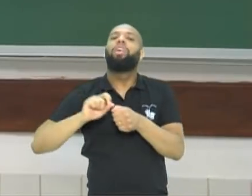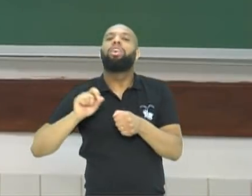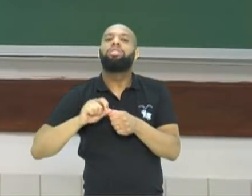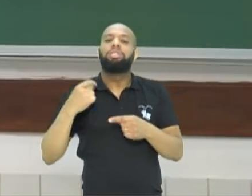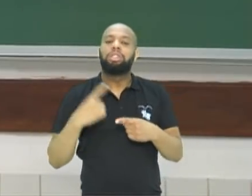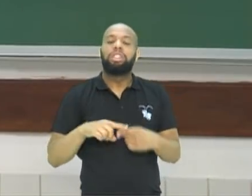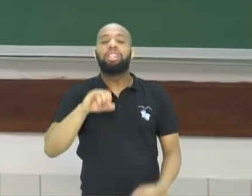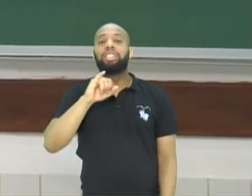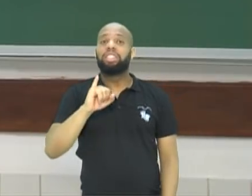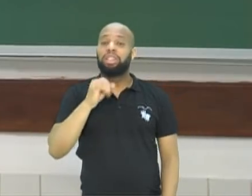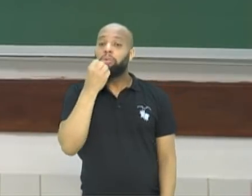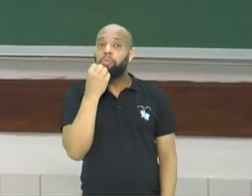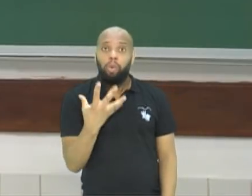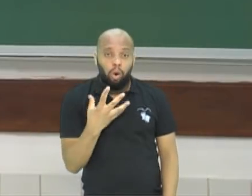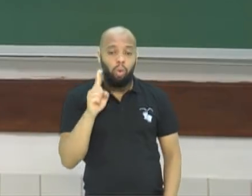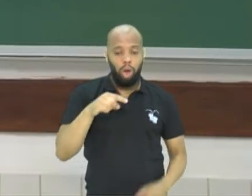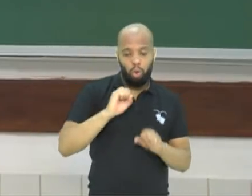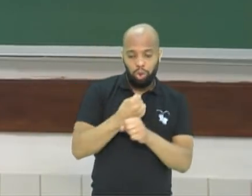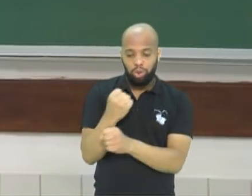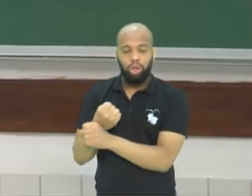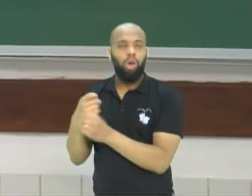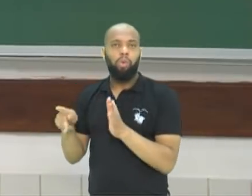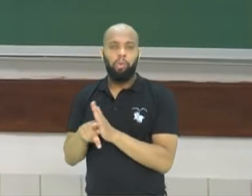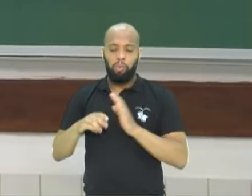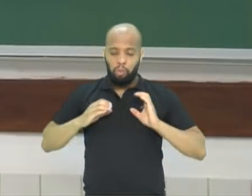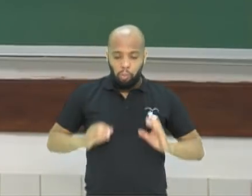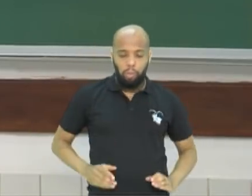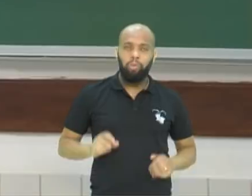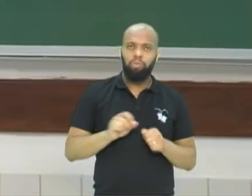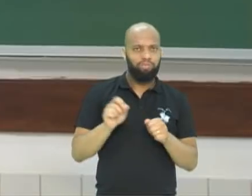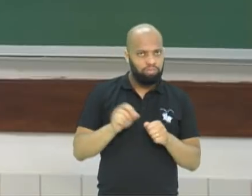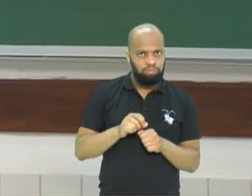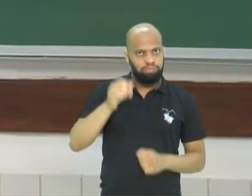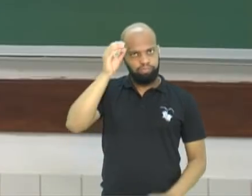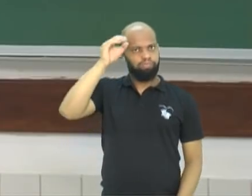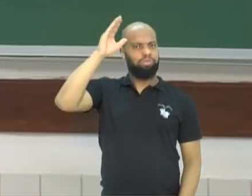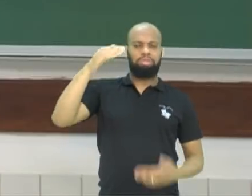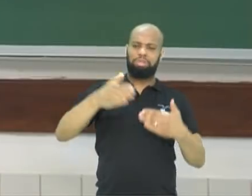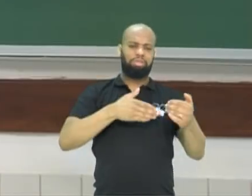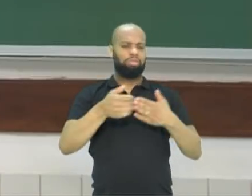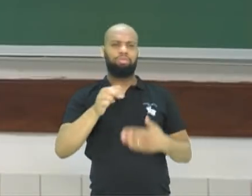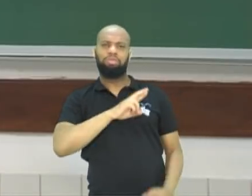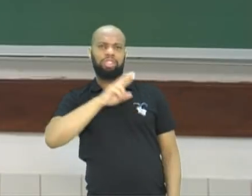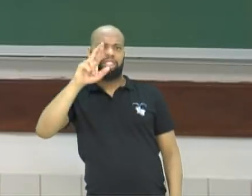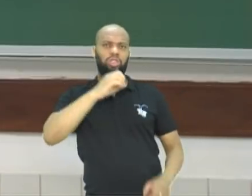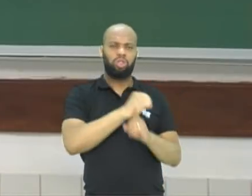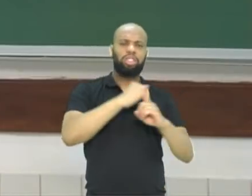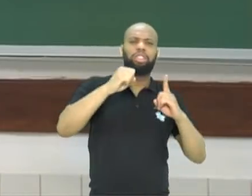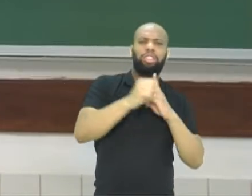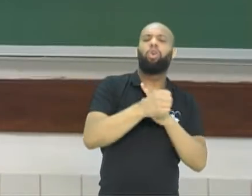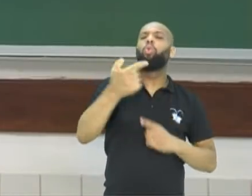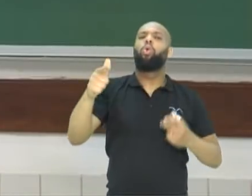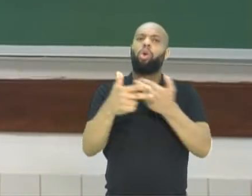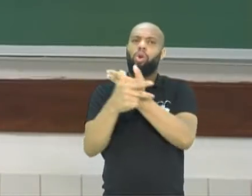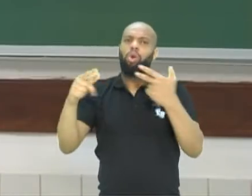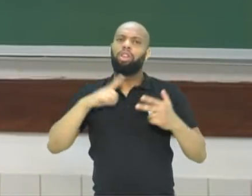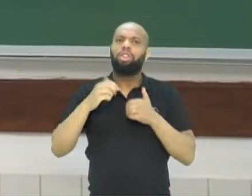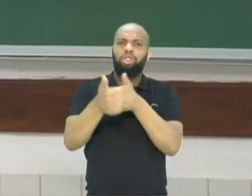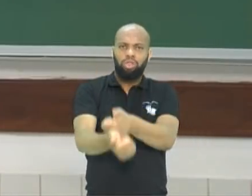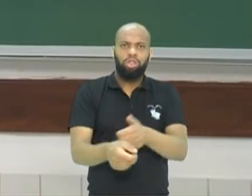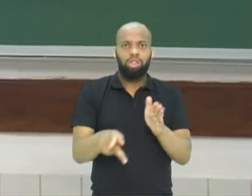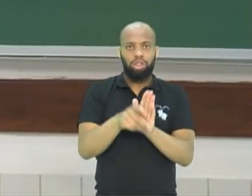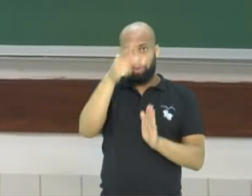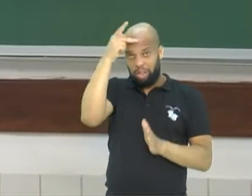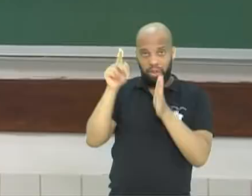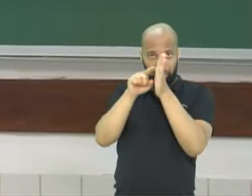sejam, como ela é uma construção humana, pouco importa as questões religiosas, sociais ou outra que acompanham esse